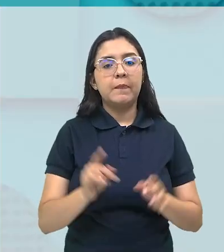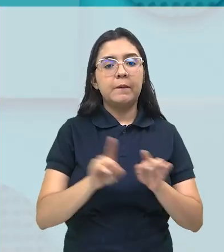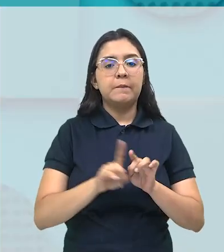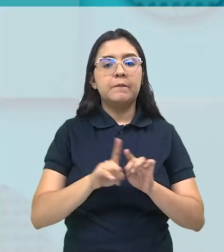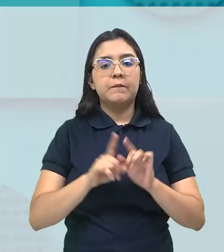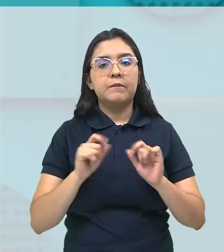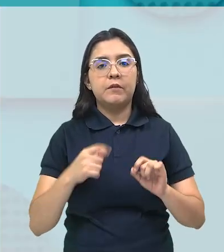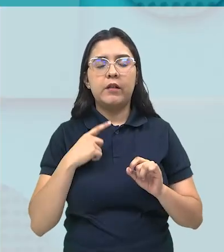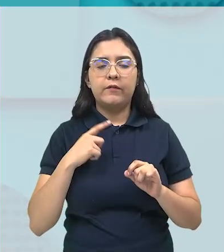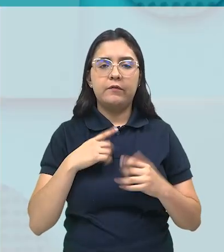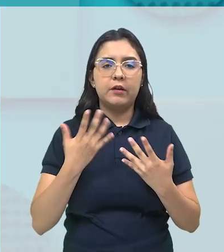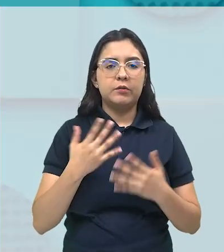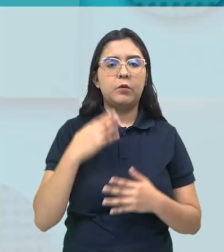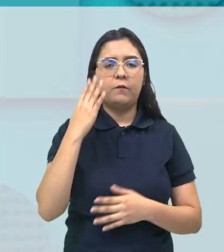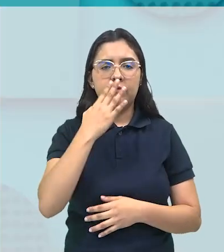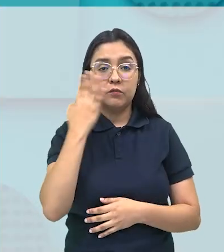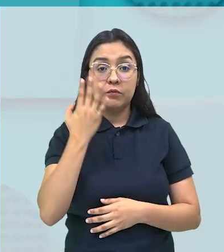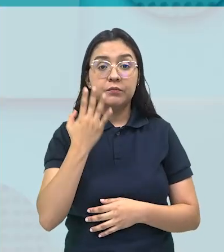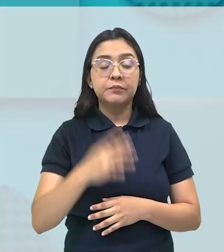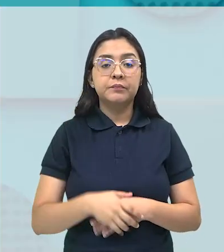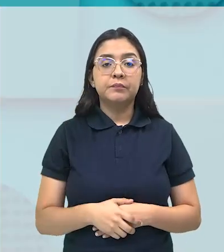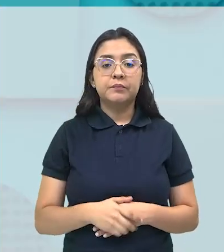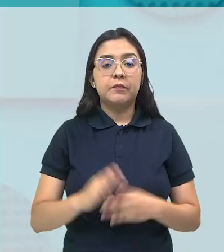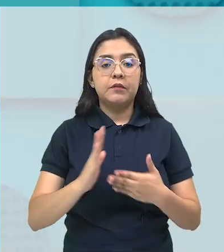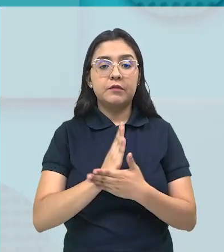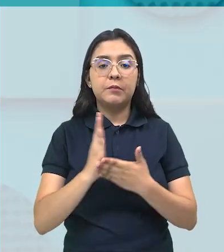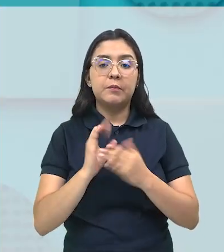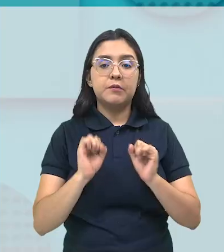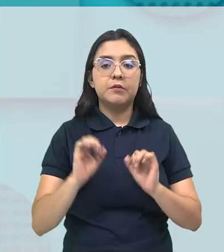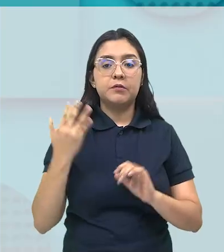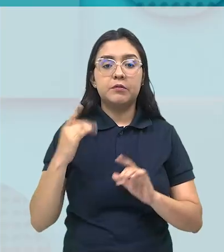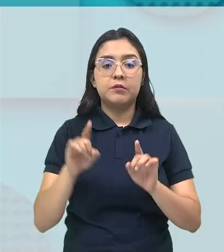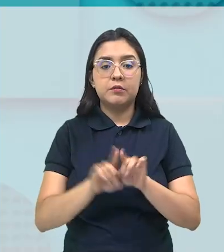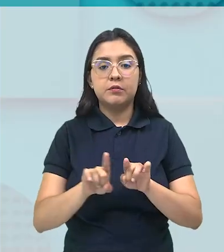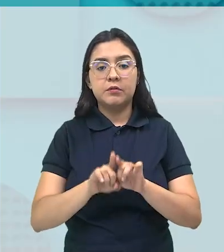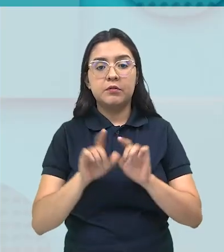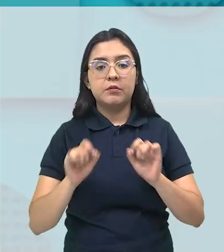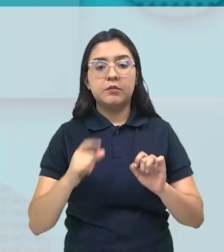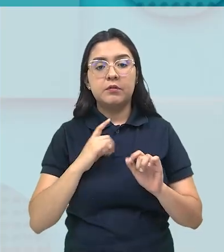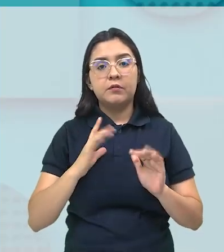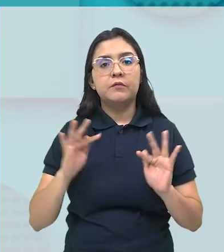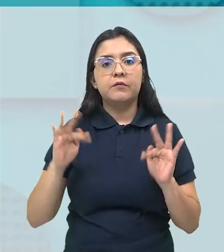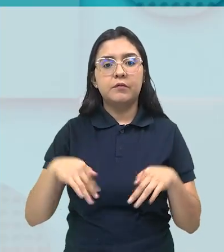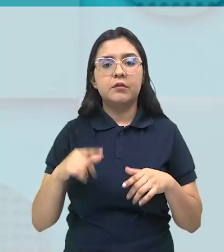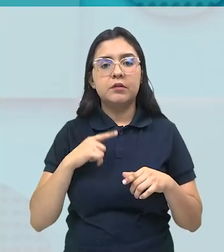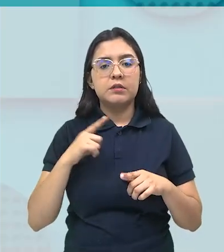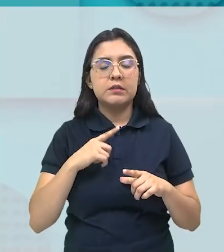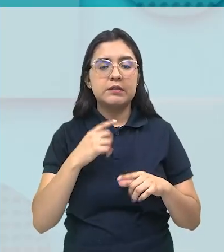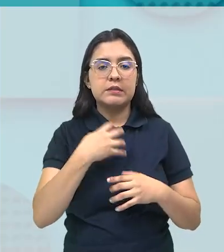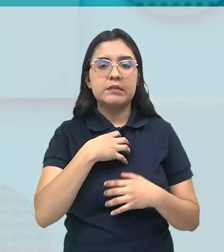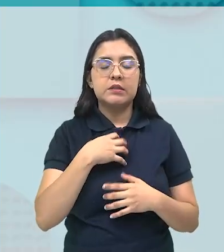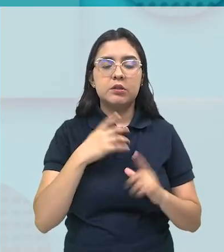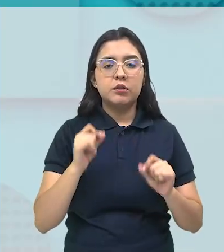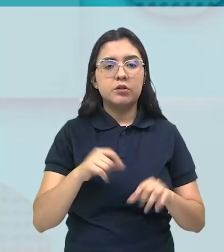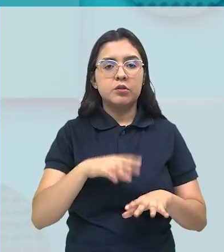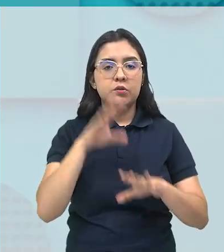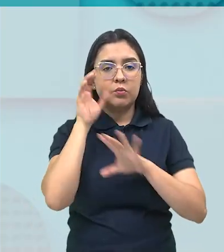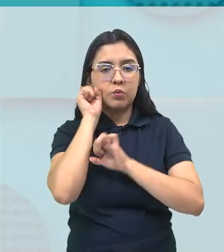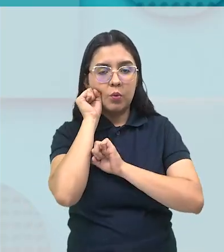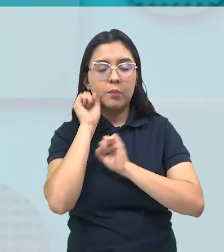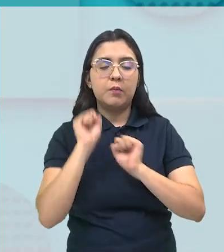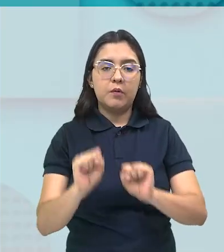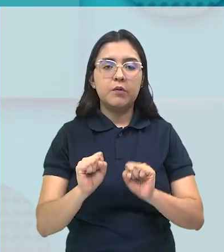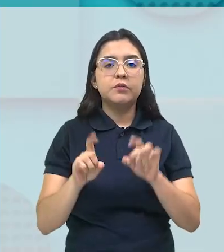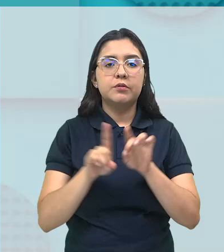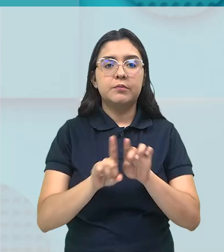estado bastante confusa. Às vezes pode acontecer de terminada a convulsão, ela sentir uma sonolência,